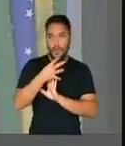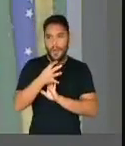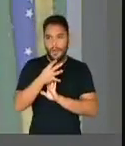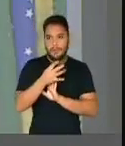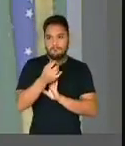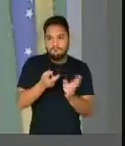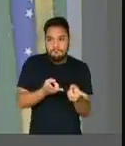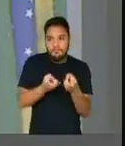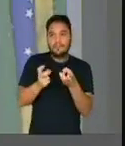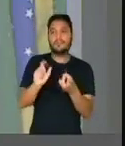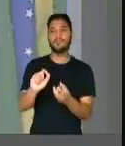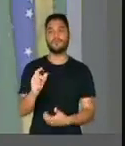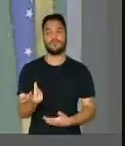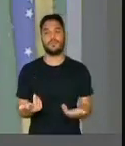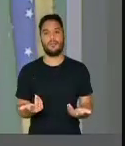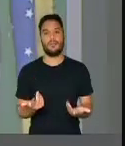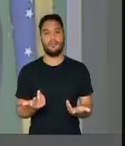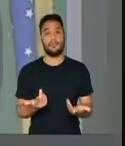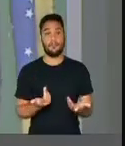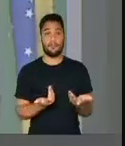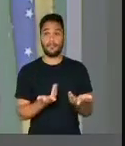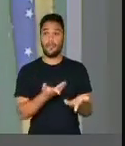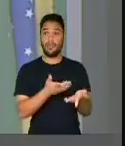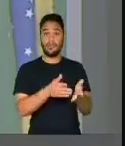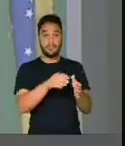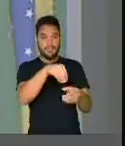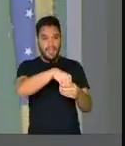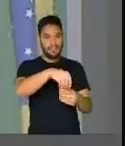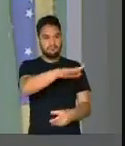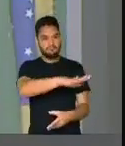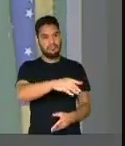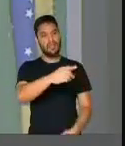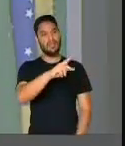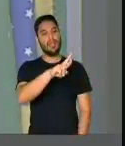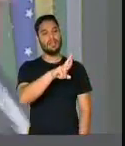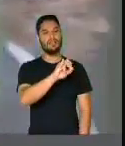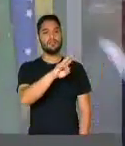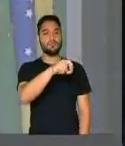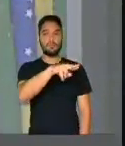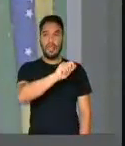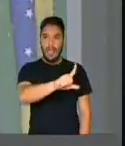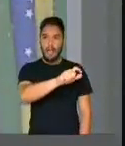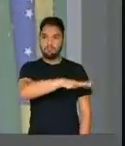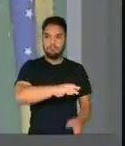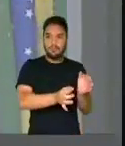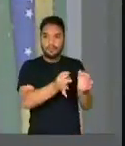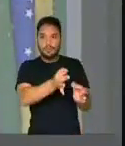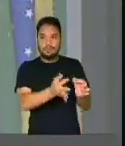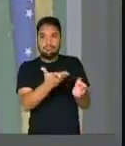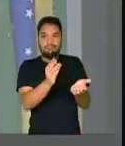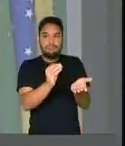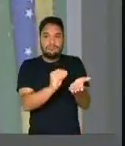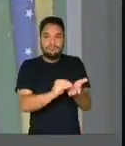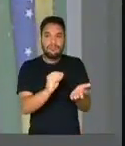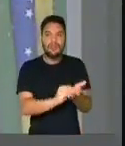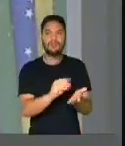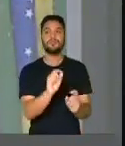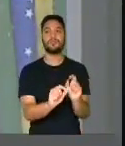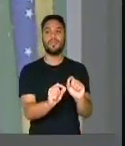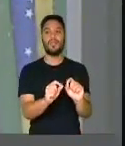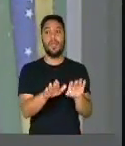da precariedade estrutural dos tribunais, muitas vezes ocorre